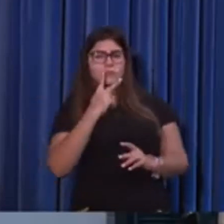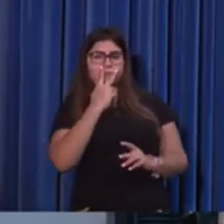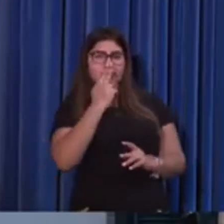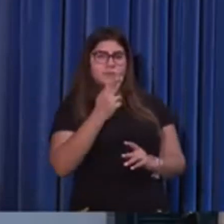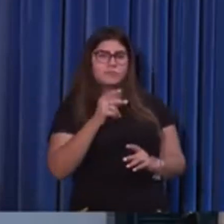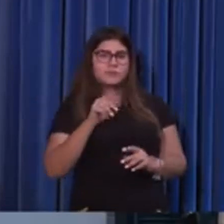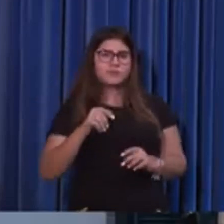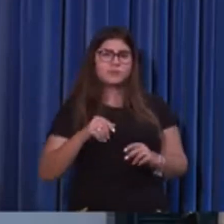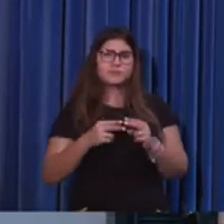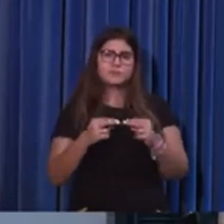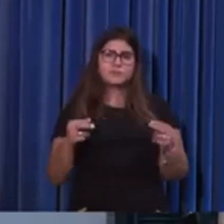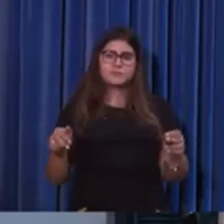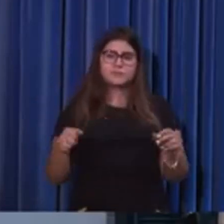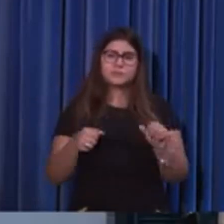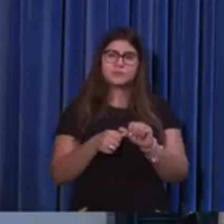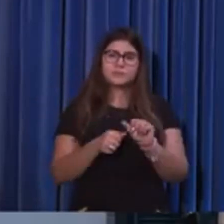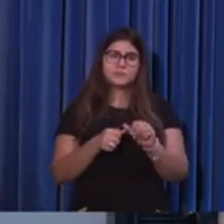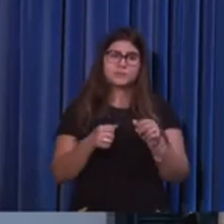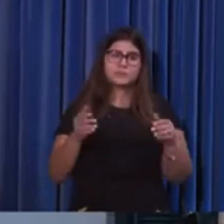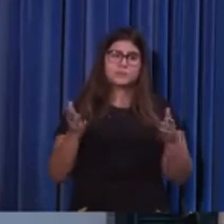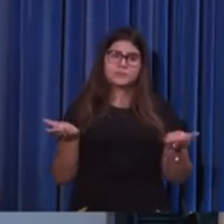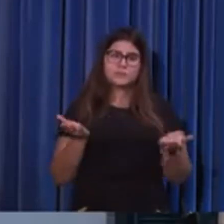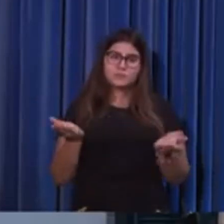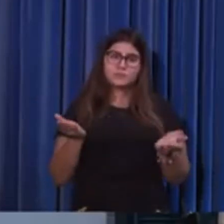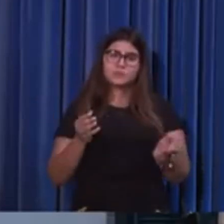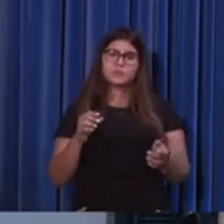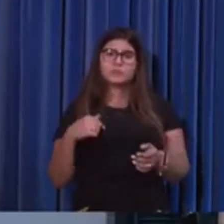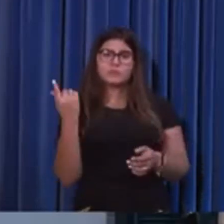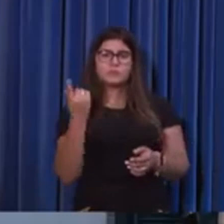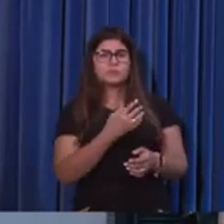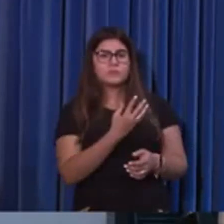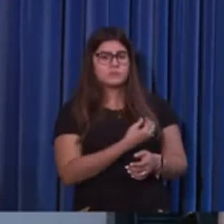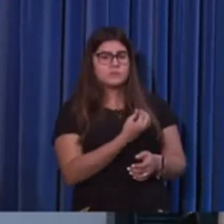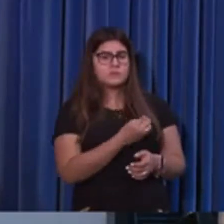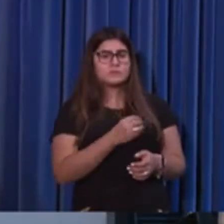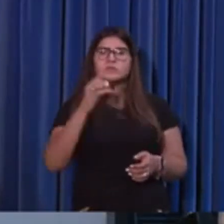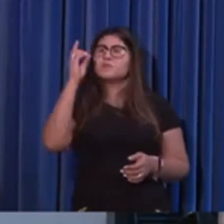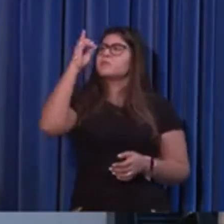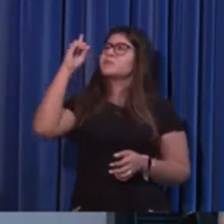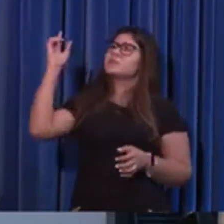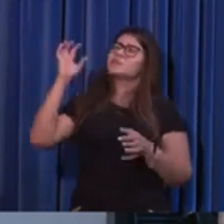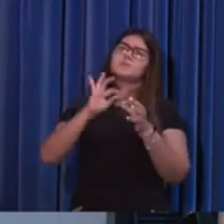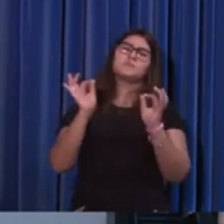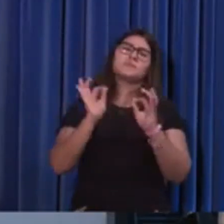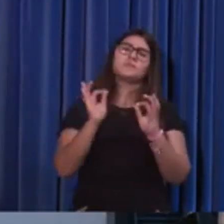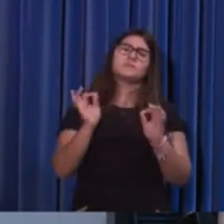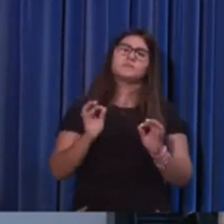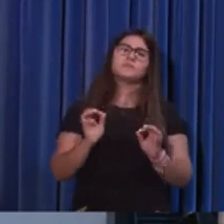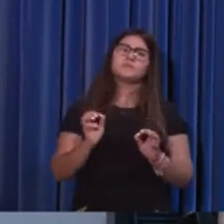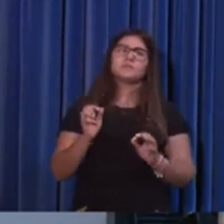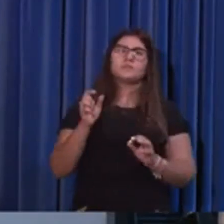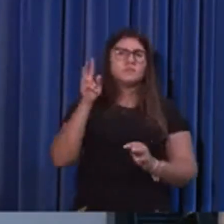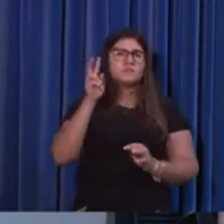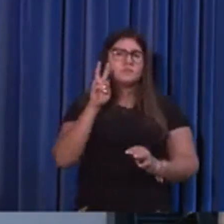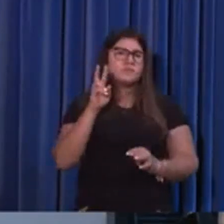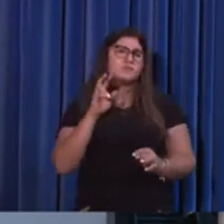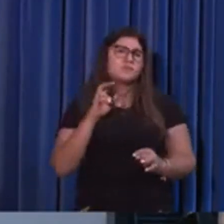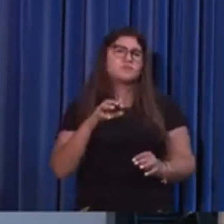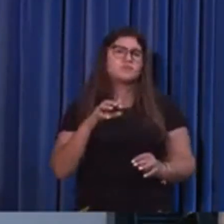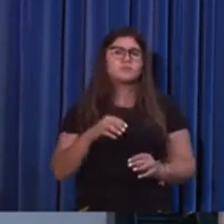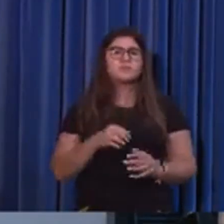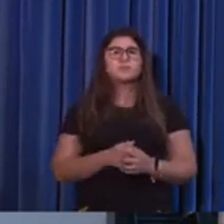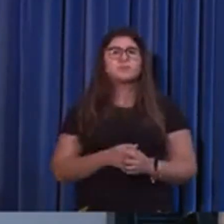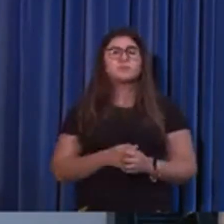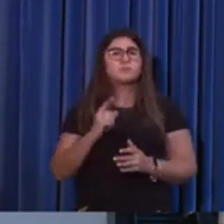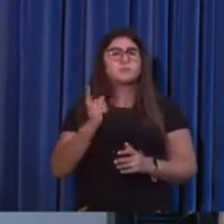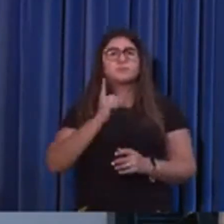fazemos hoje, aqui na nossa vida, Deus simplesmente ele não leva em conta? Não, a palavra